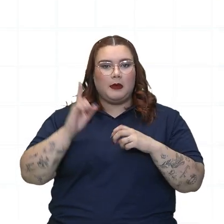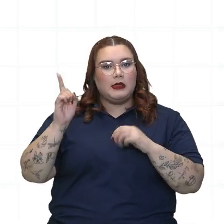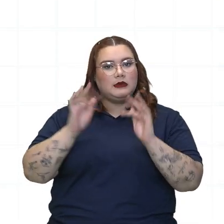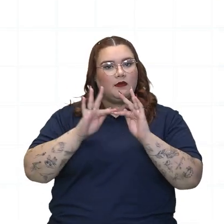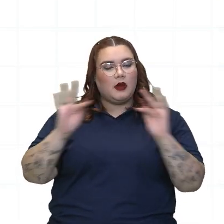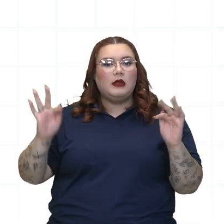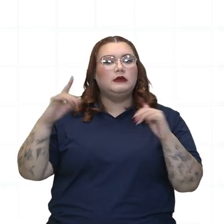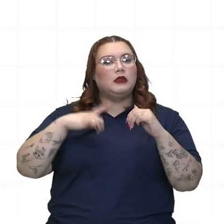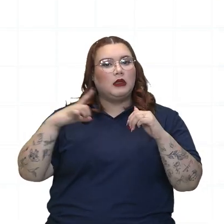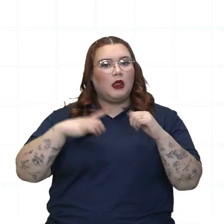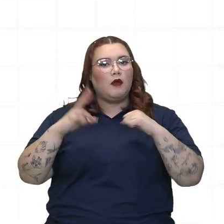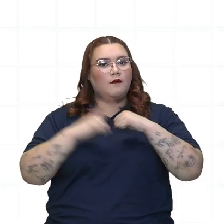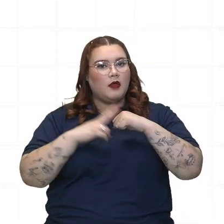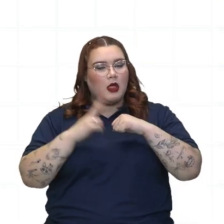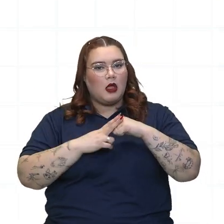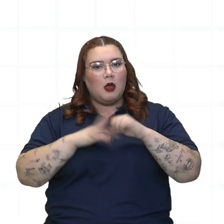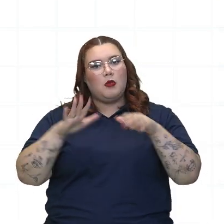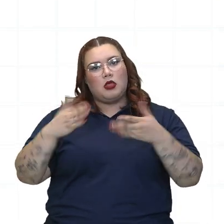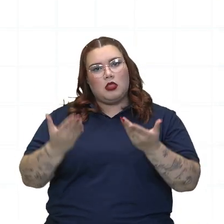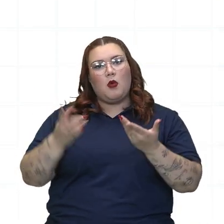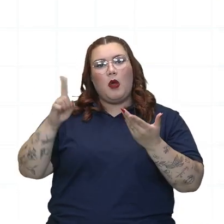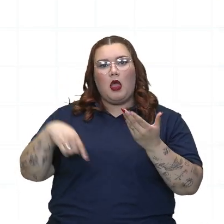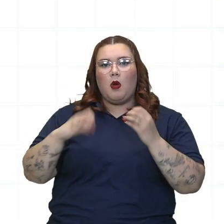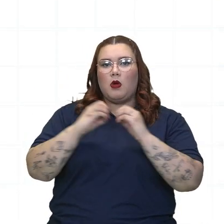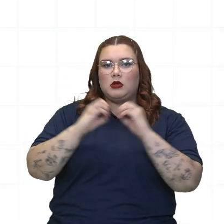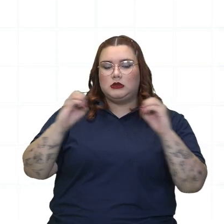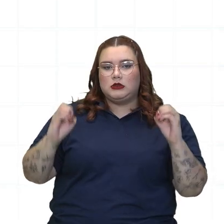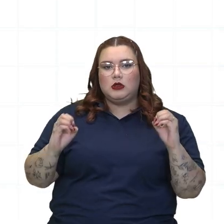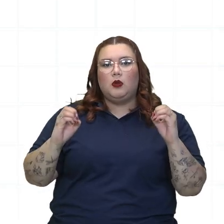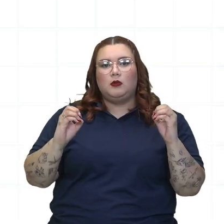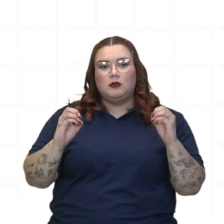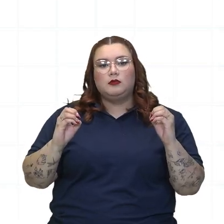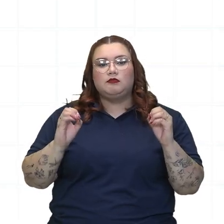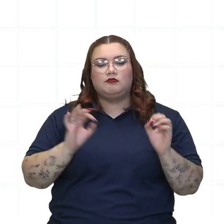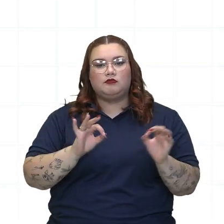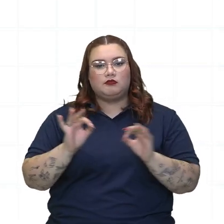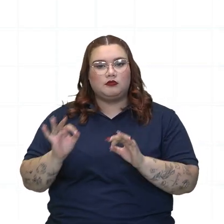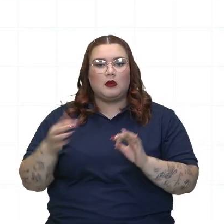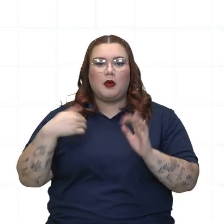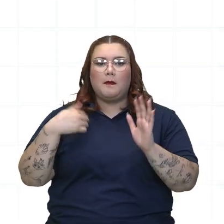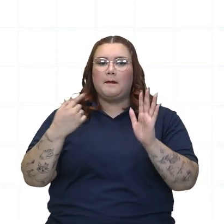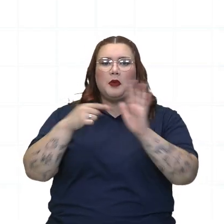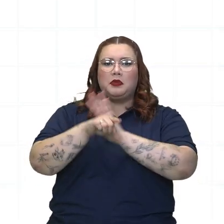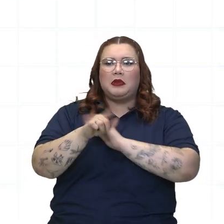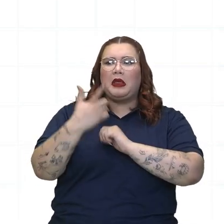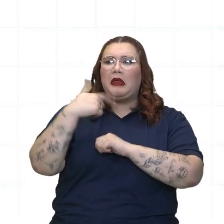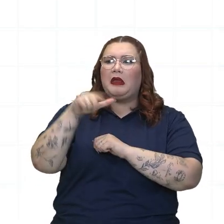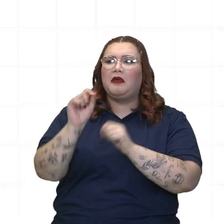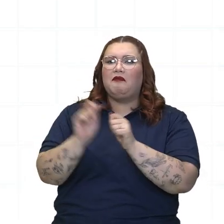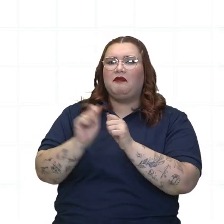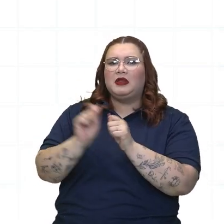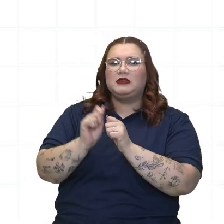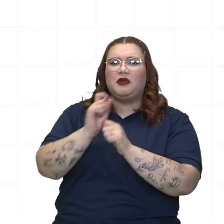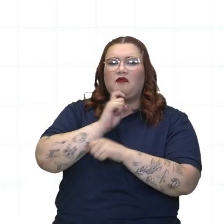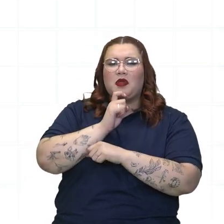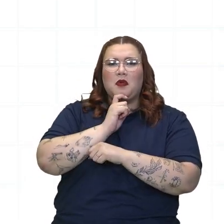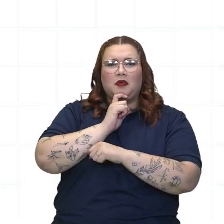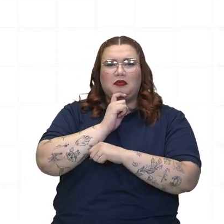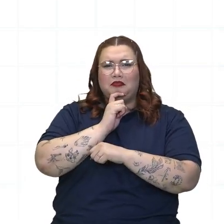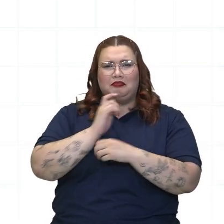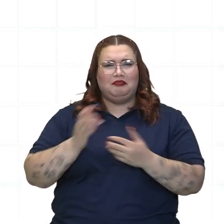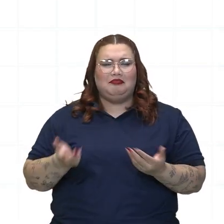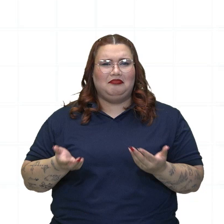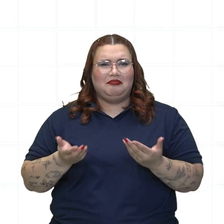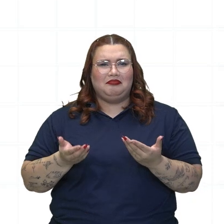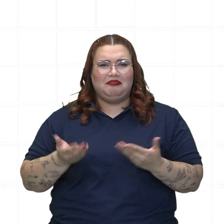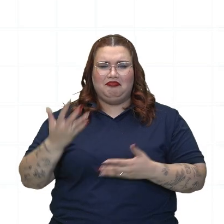fazia. Aí eu vou então perguntar para tentar encontrar o sujeito. E aí eu te pergunto, quem é que fazia frio?